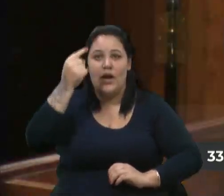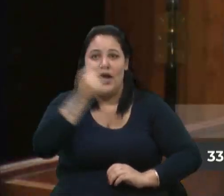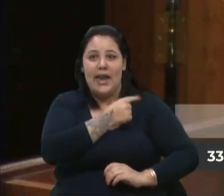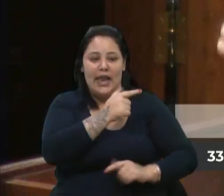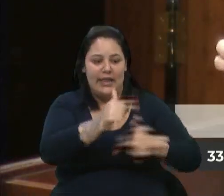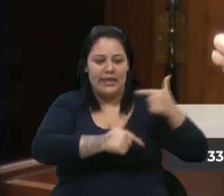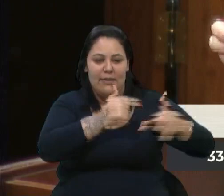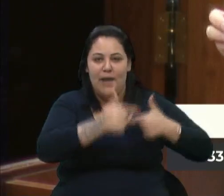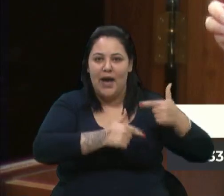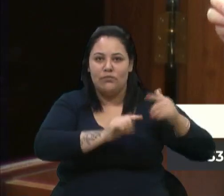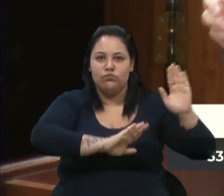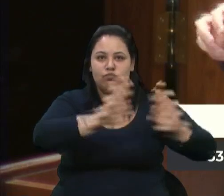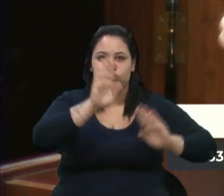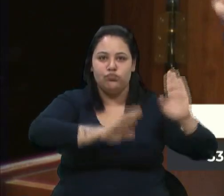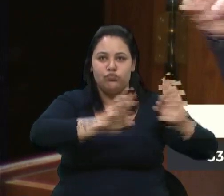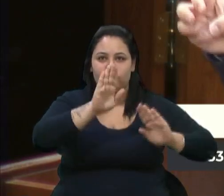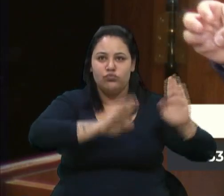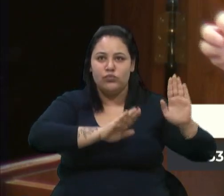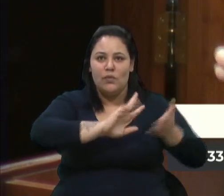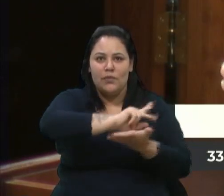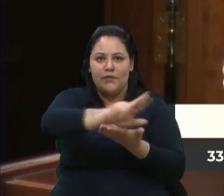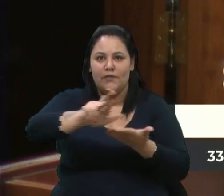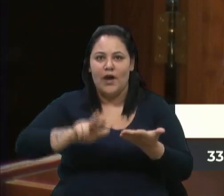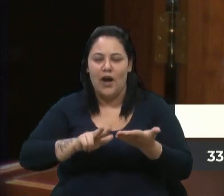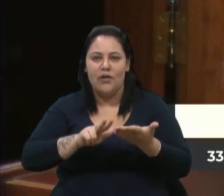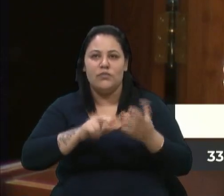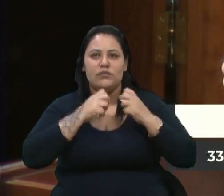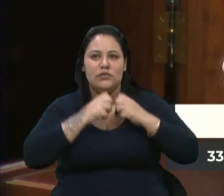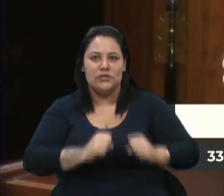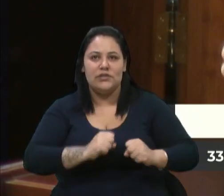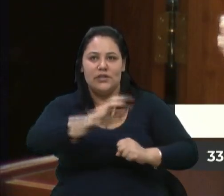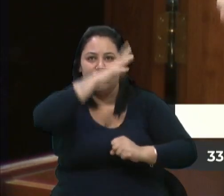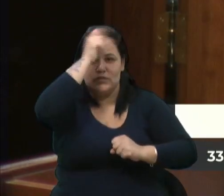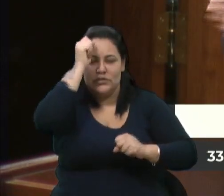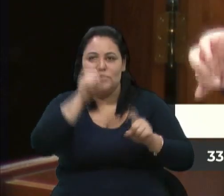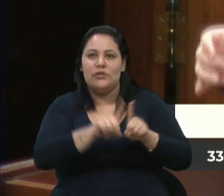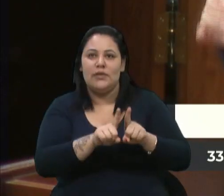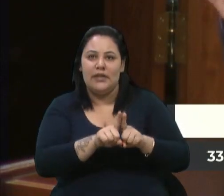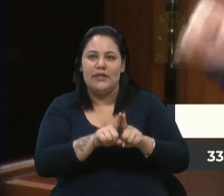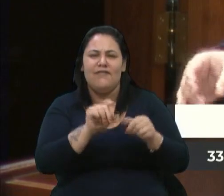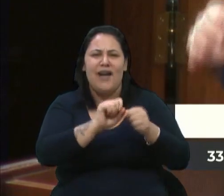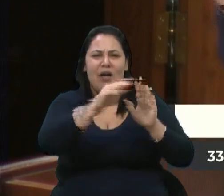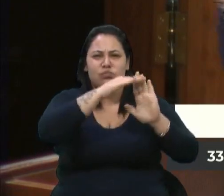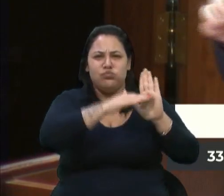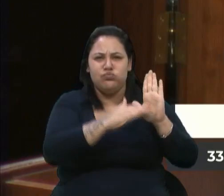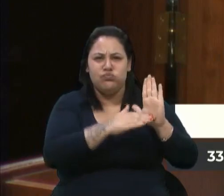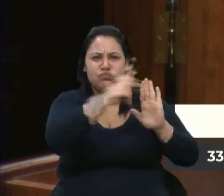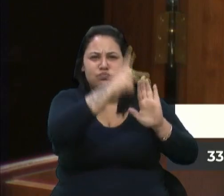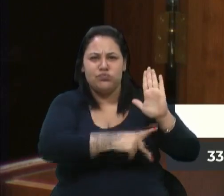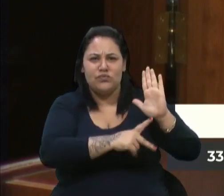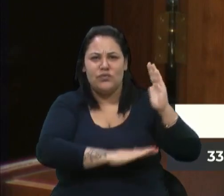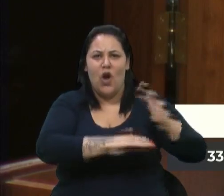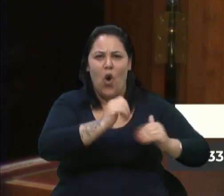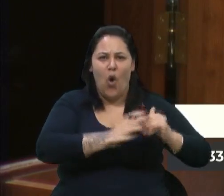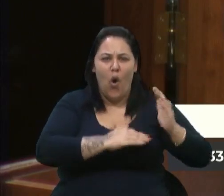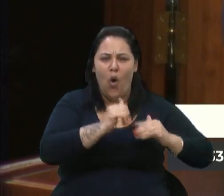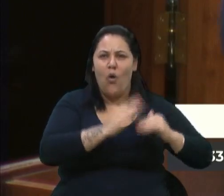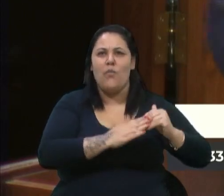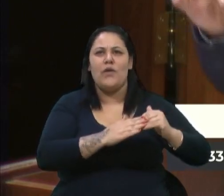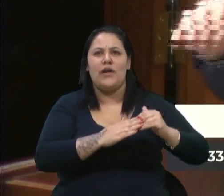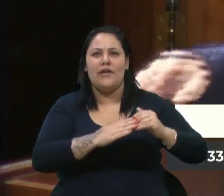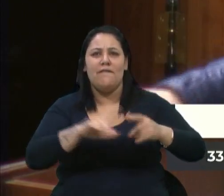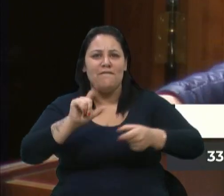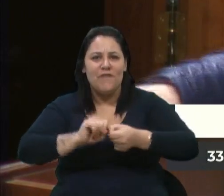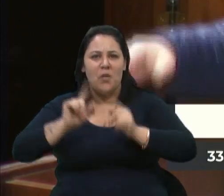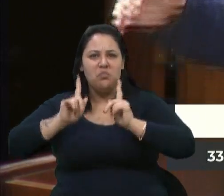das licitações para as mais variadas secretarias do município, programas, projetos, obras, gestão